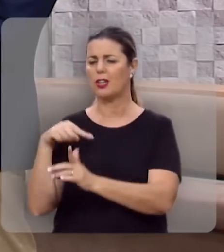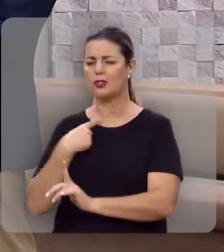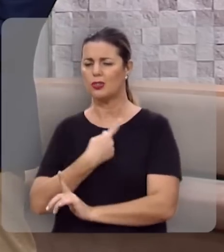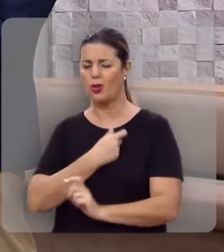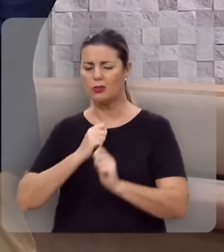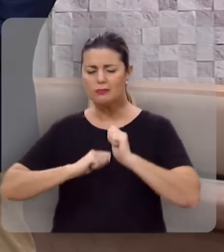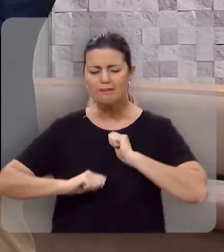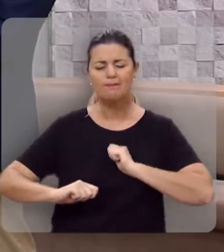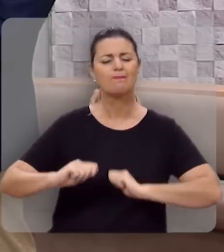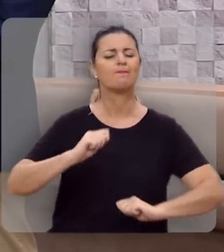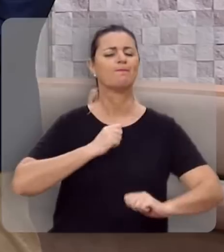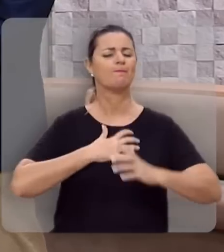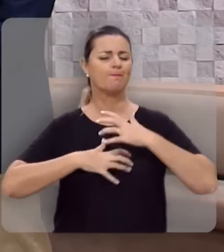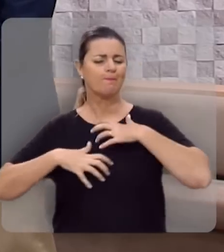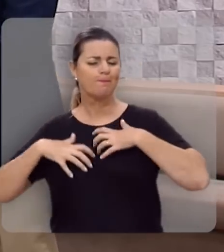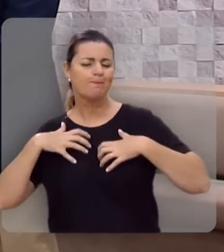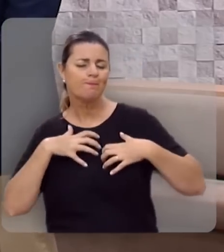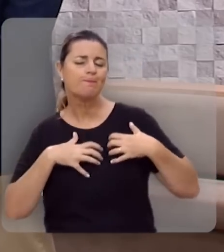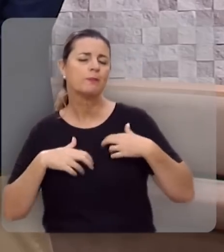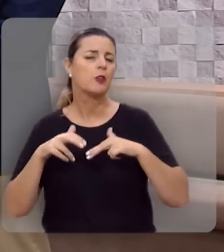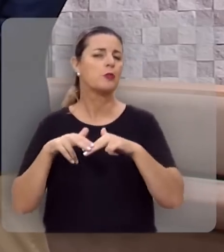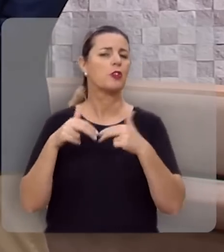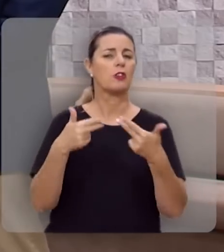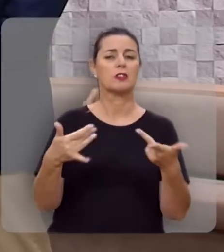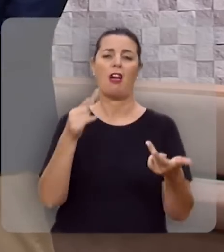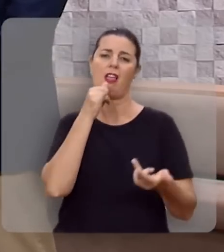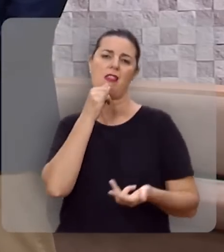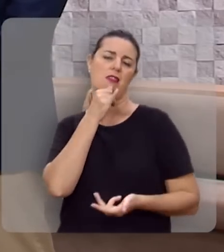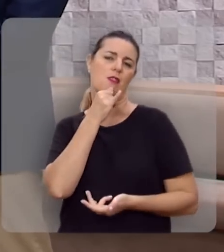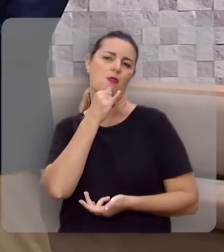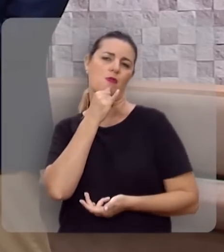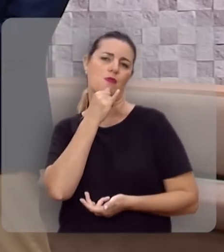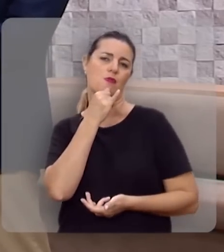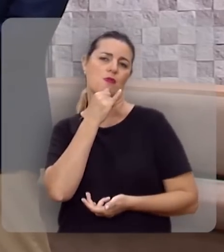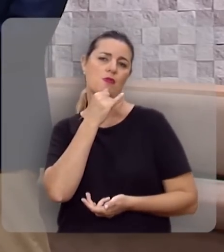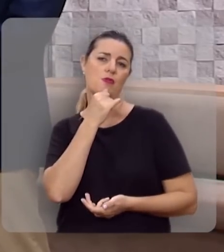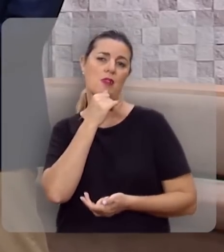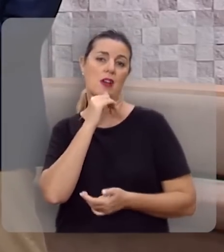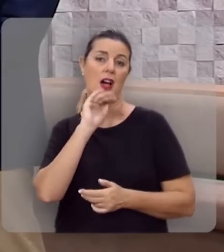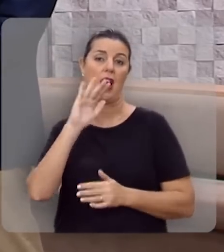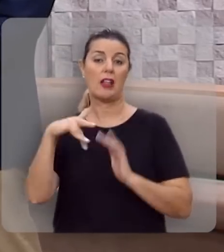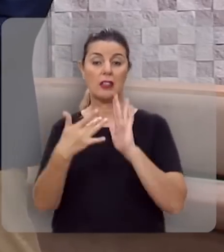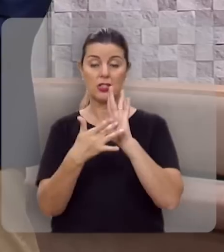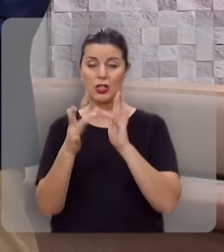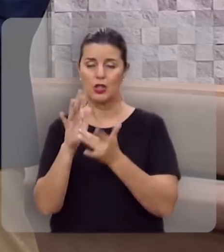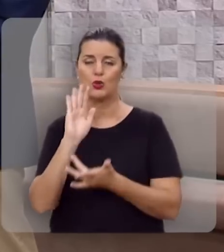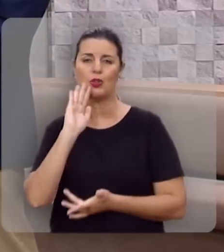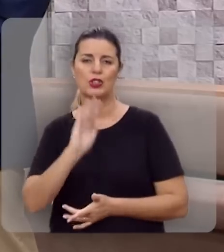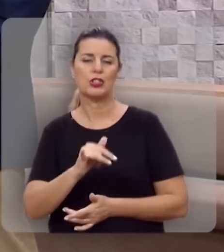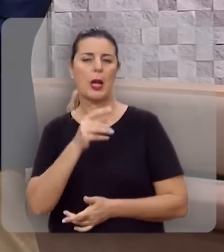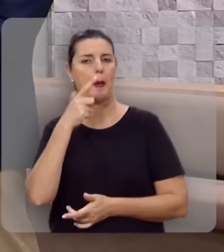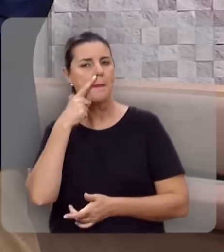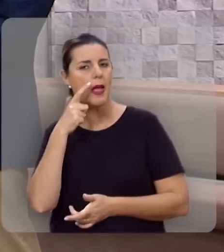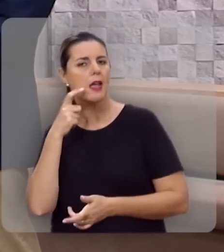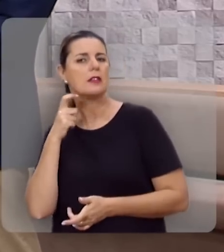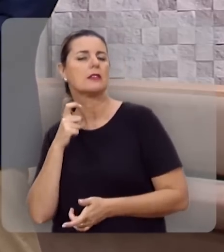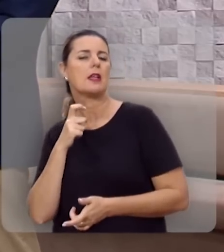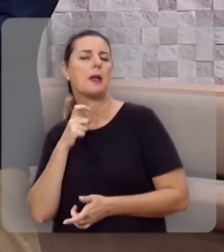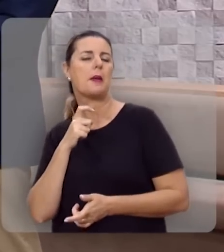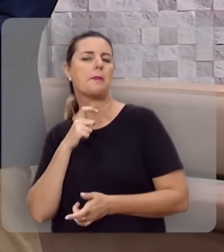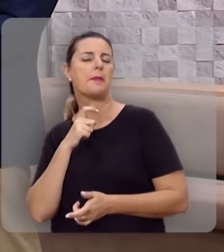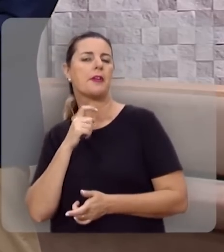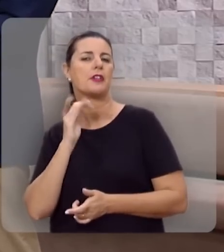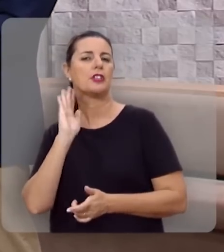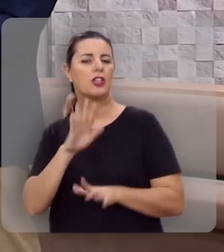nós andamos ansiosos por aquilo que não deveríamos andar, né? É verdade. Como o próprio Mestre Jesus já havia